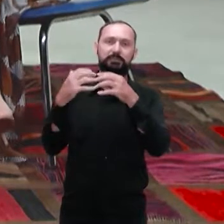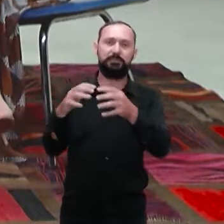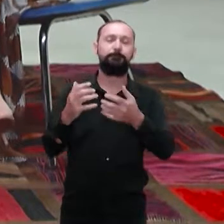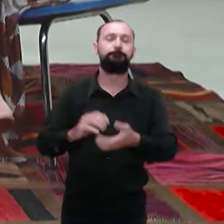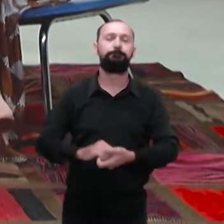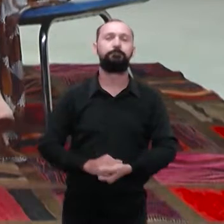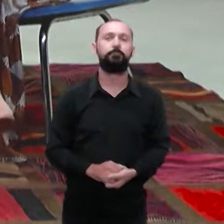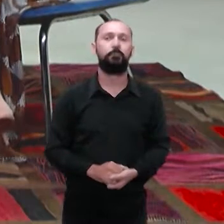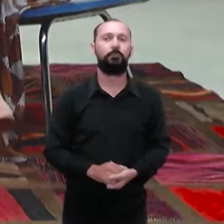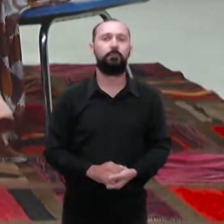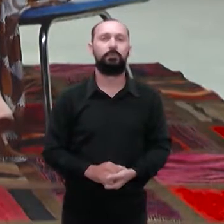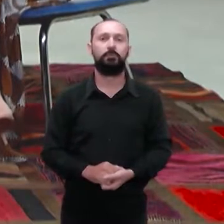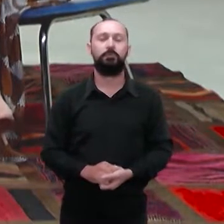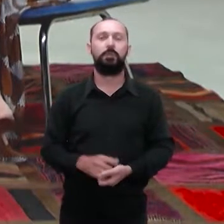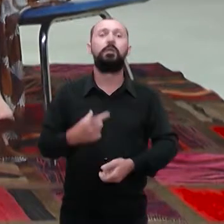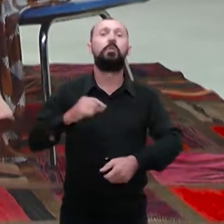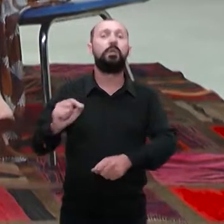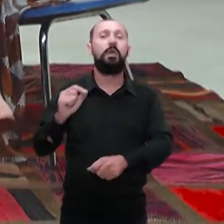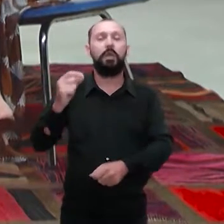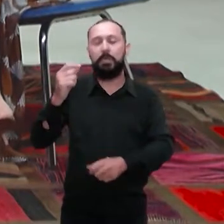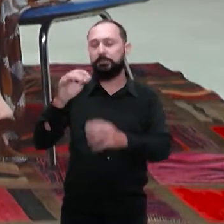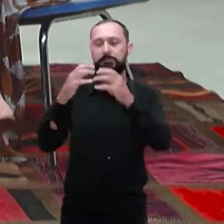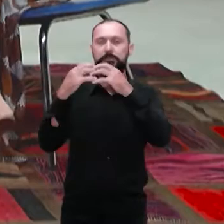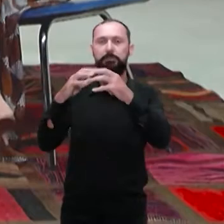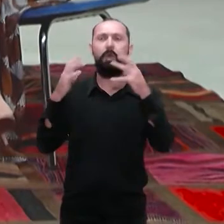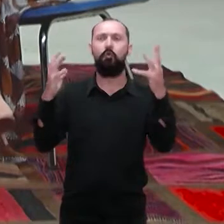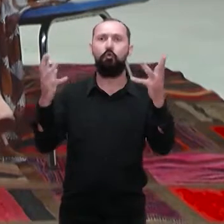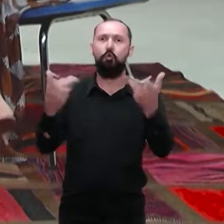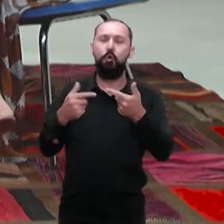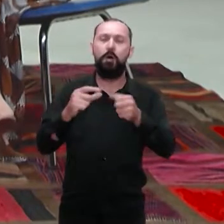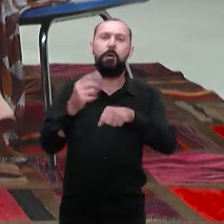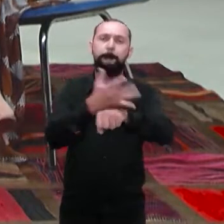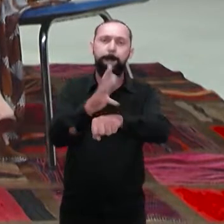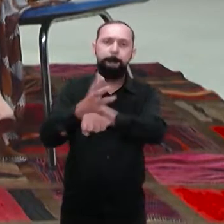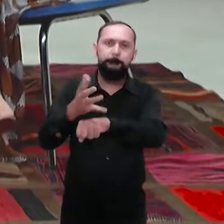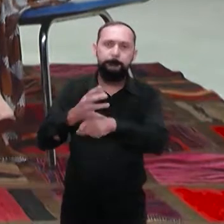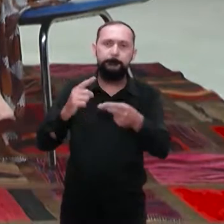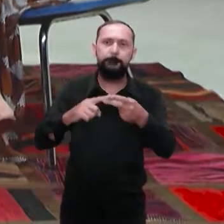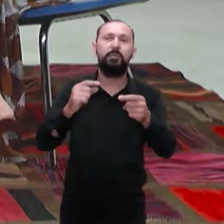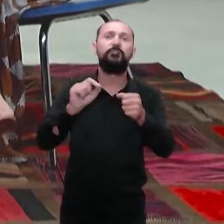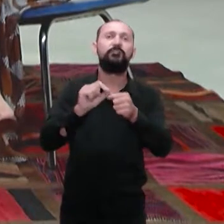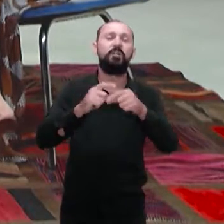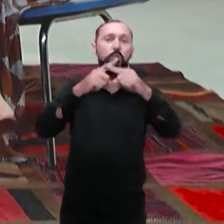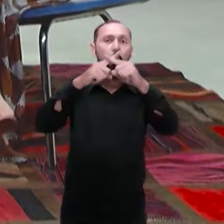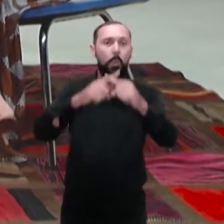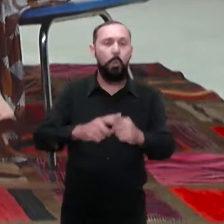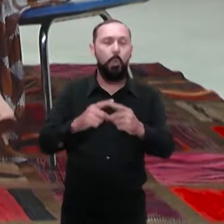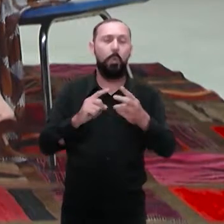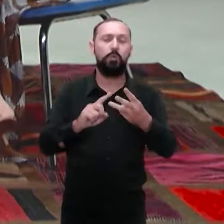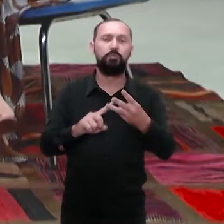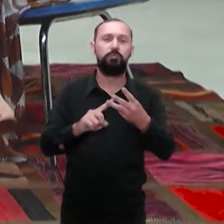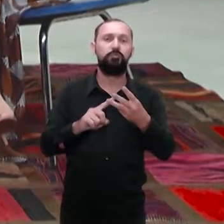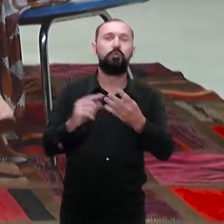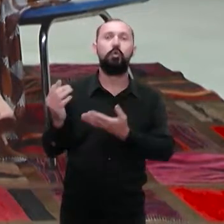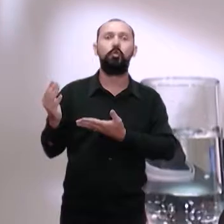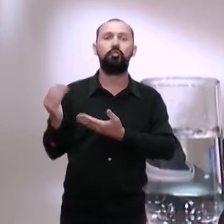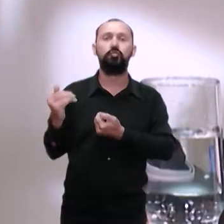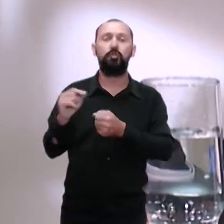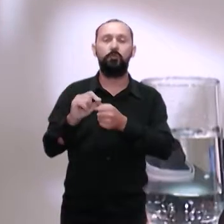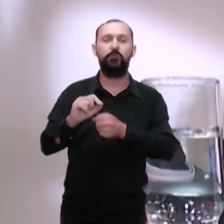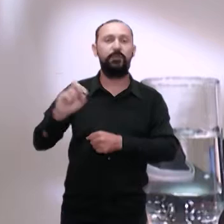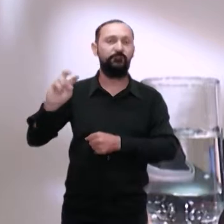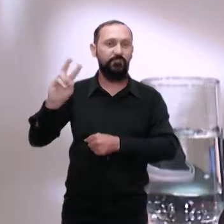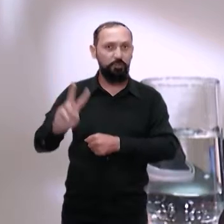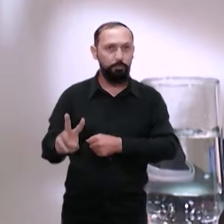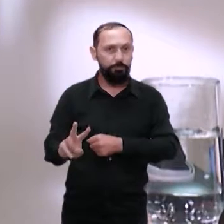cérebro cansado. Por exemplo, alta performance, nós trabalhamos com atletas, com concurseiros, com